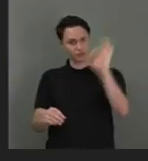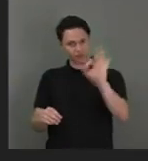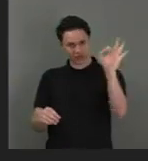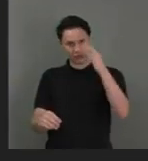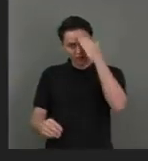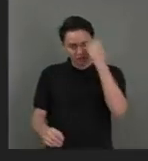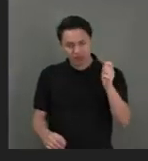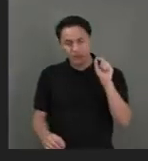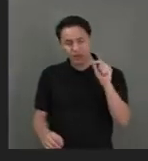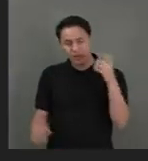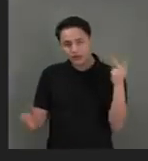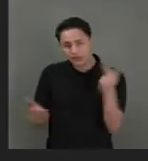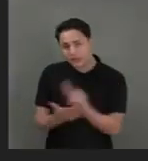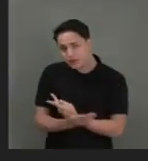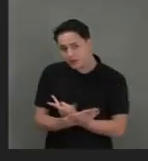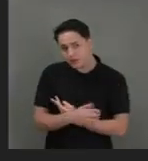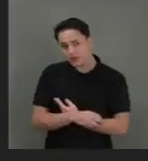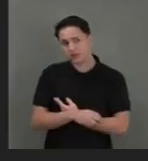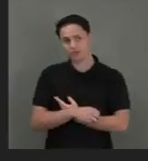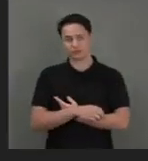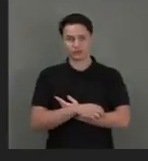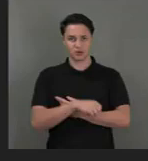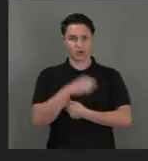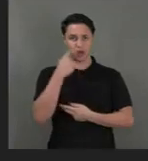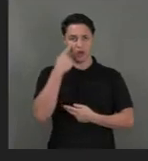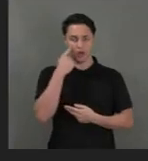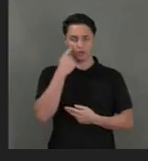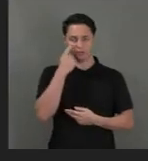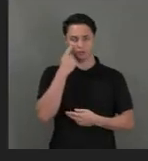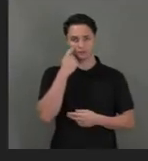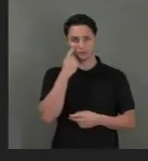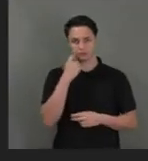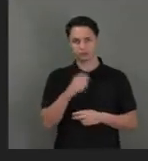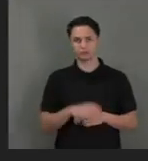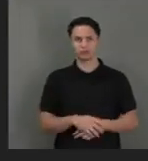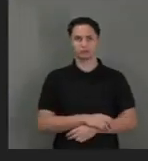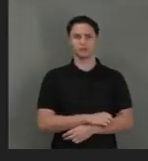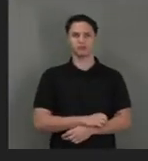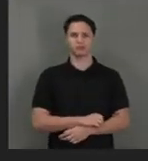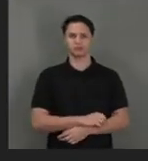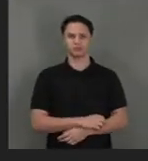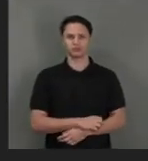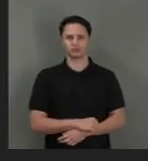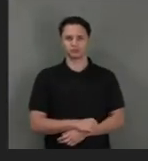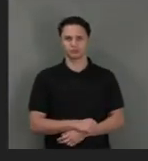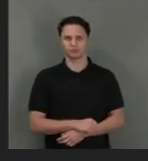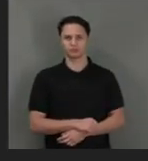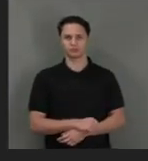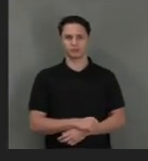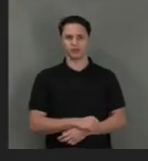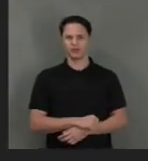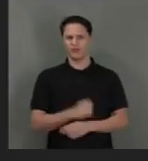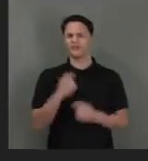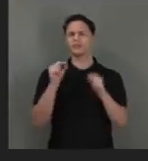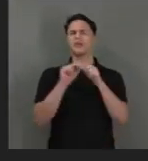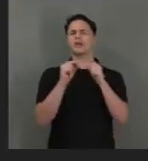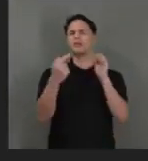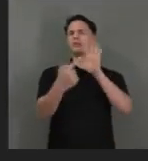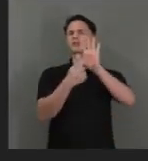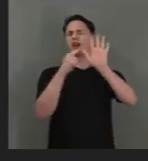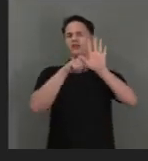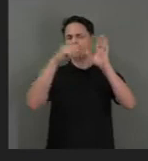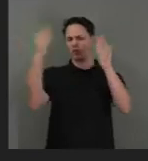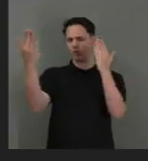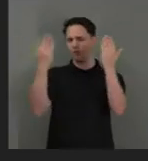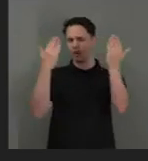escandalosa decisão que faz uma analogia com a decisão de um campeonato de futebol. É como se